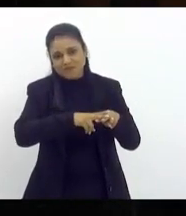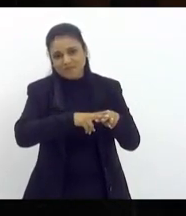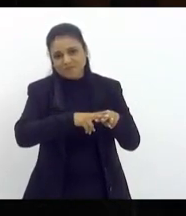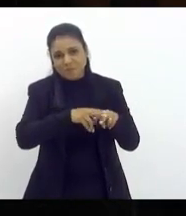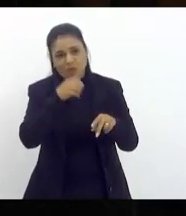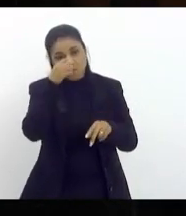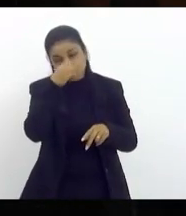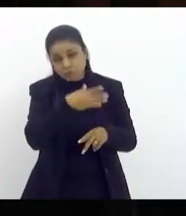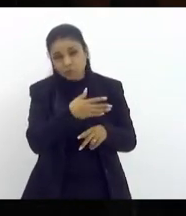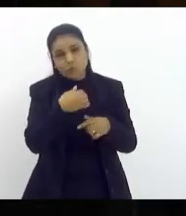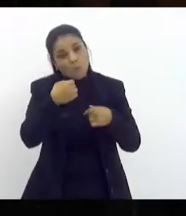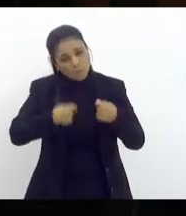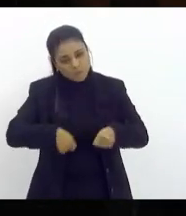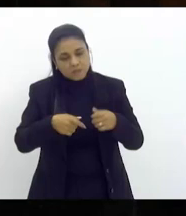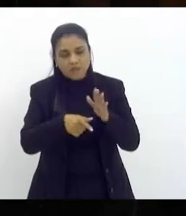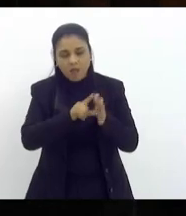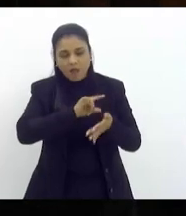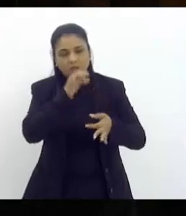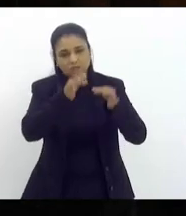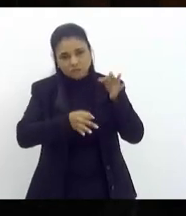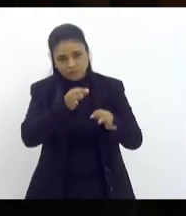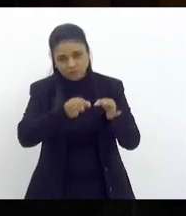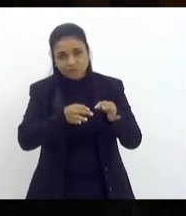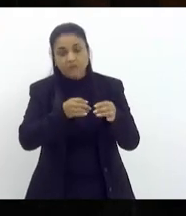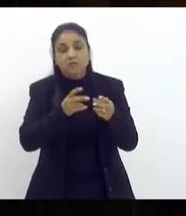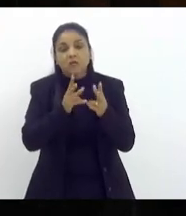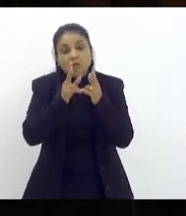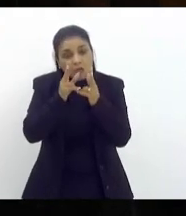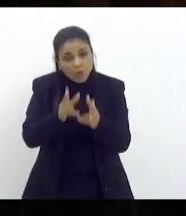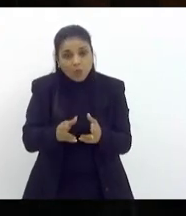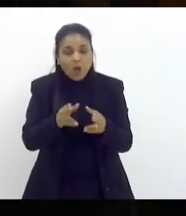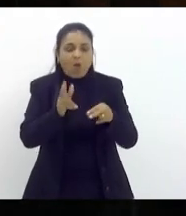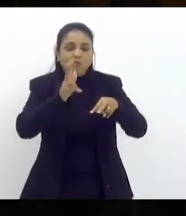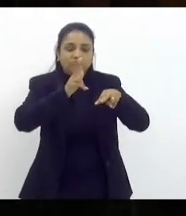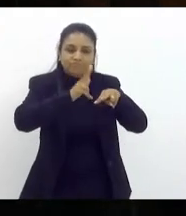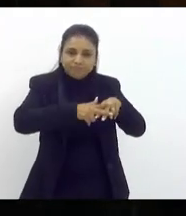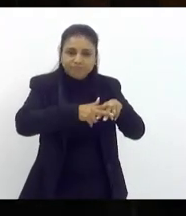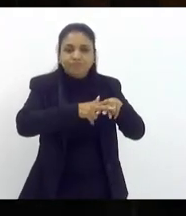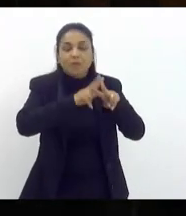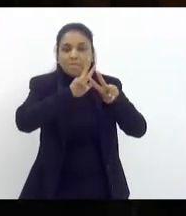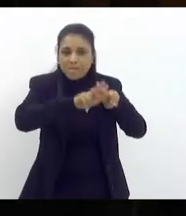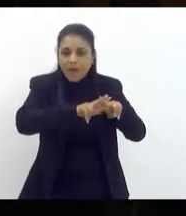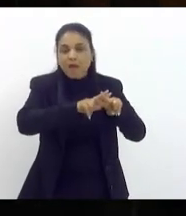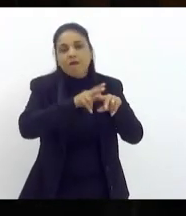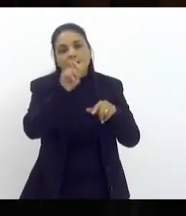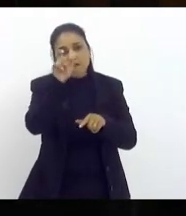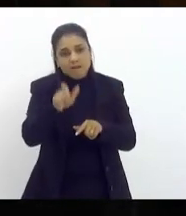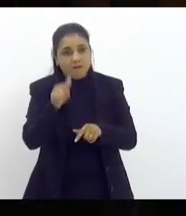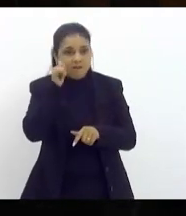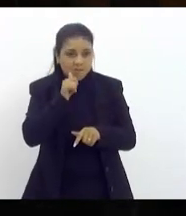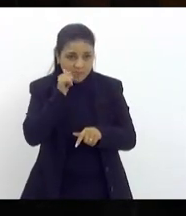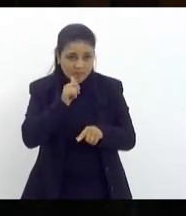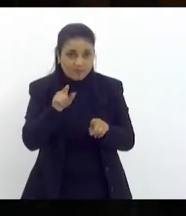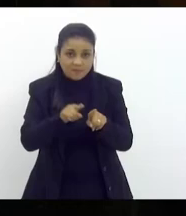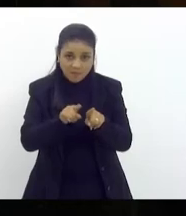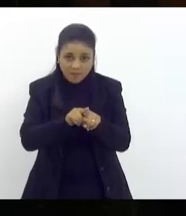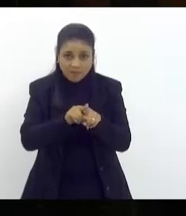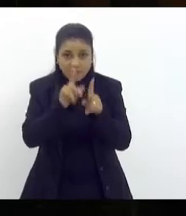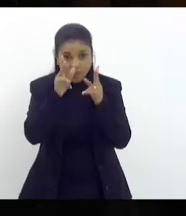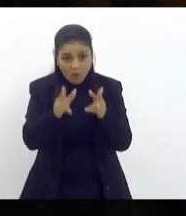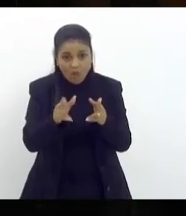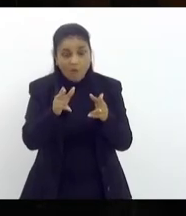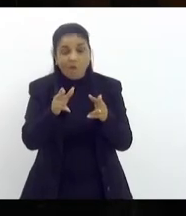da mesma maneira no sistema carcerário feminino Então esse é um tema que a gente precisa tratar porque essas mulheres estão